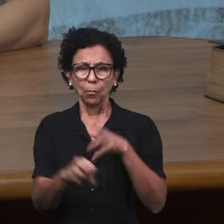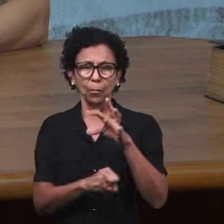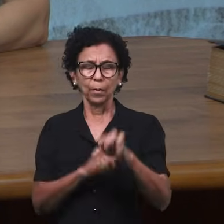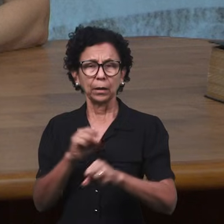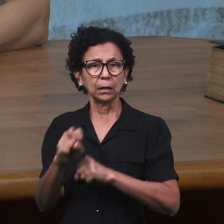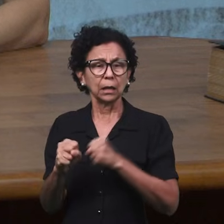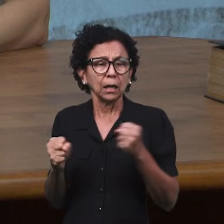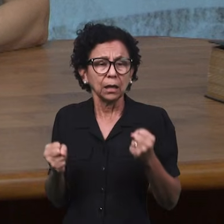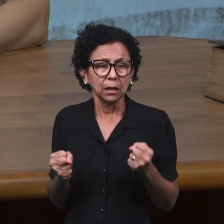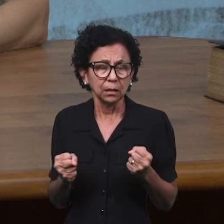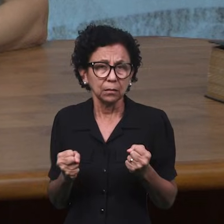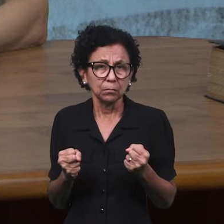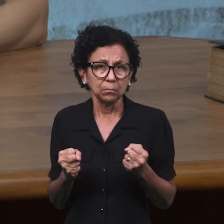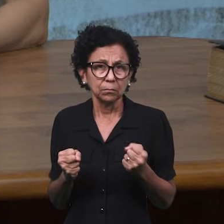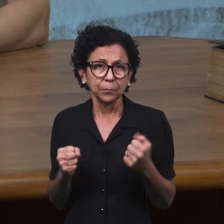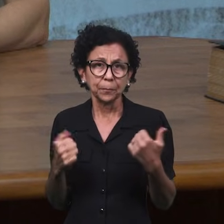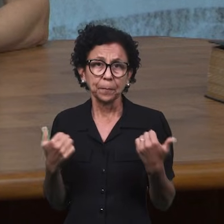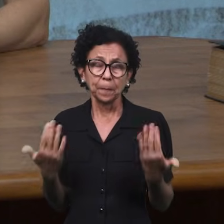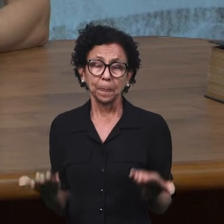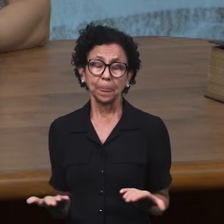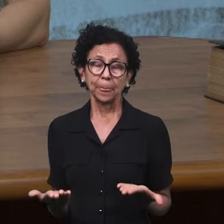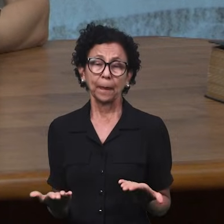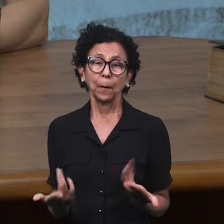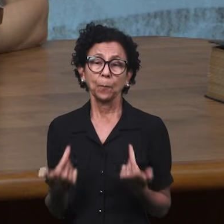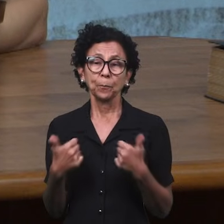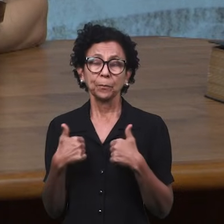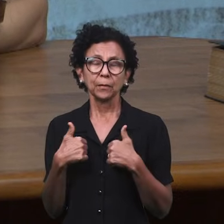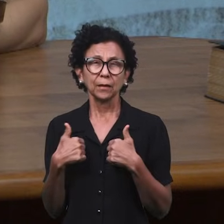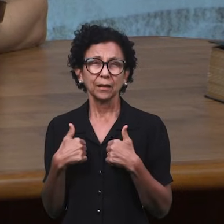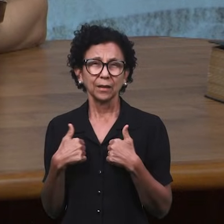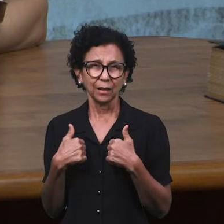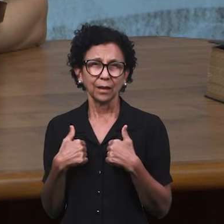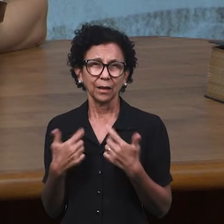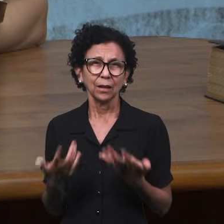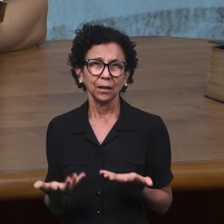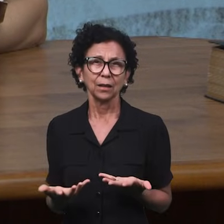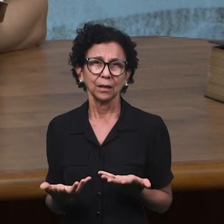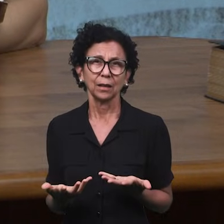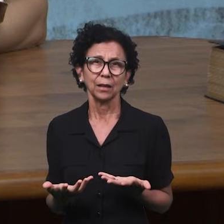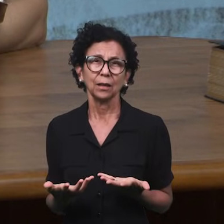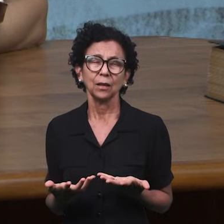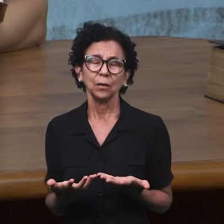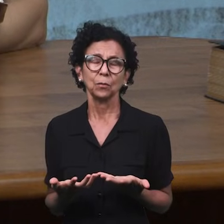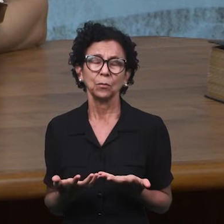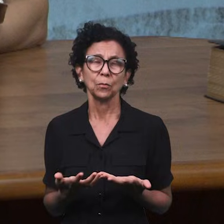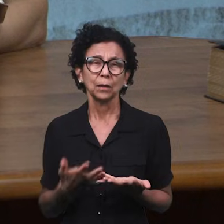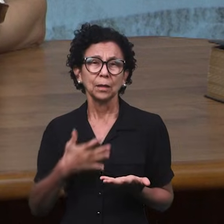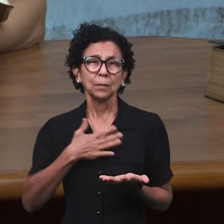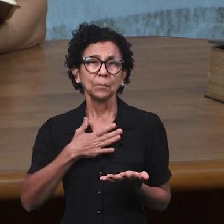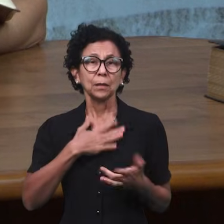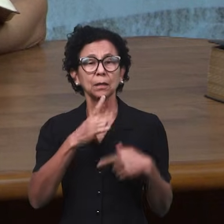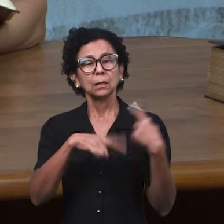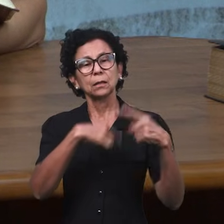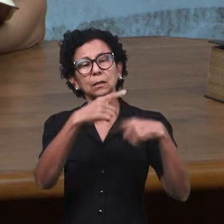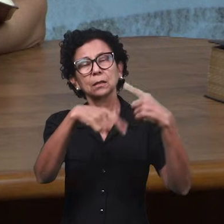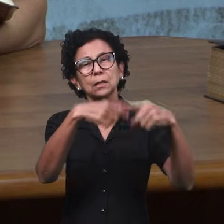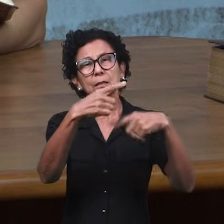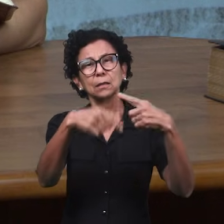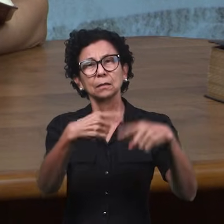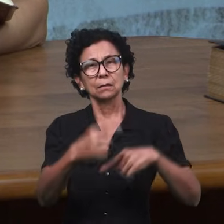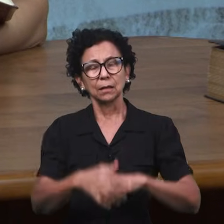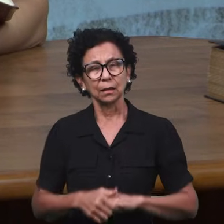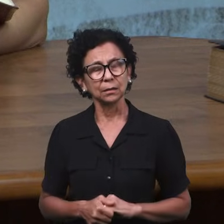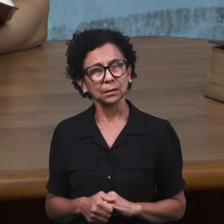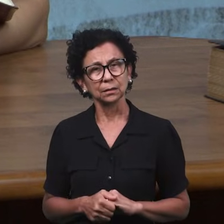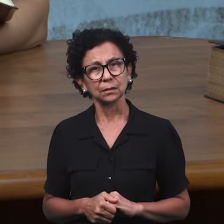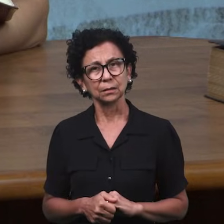semeie eu e outro coma, e seja a minha descendência arrancada até a